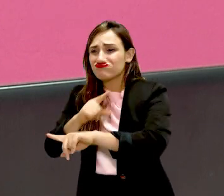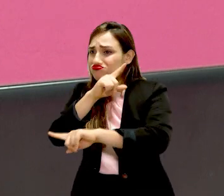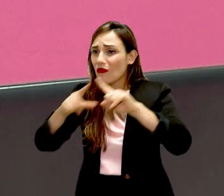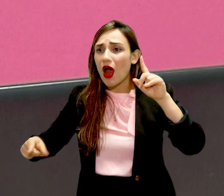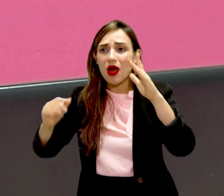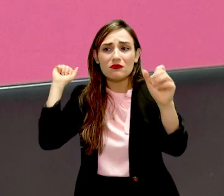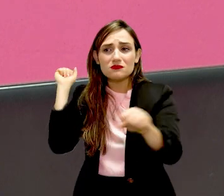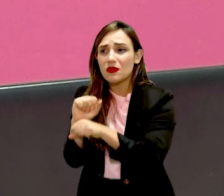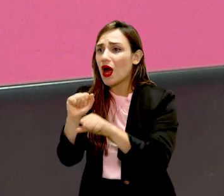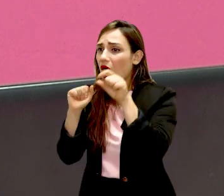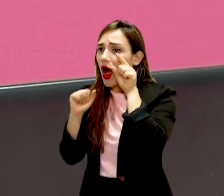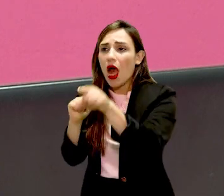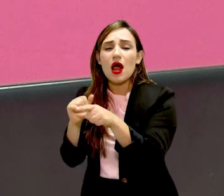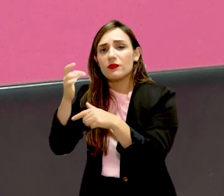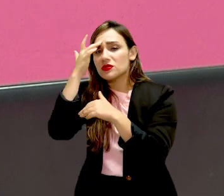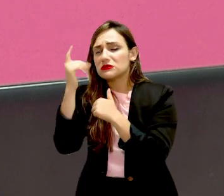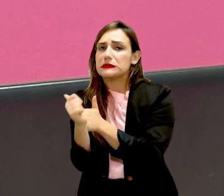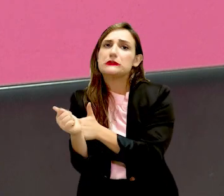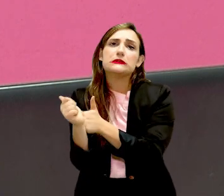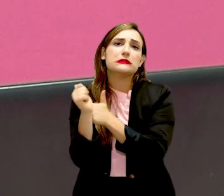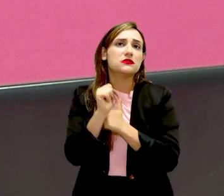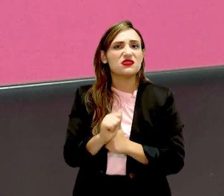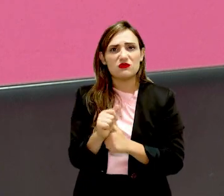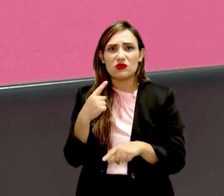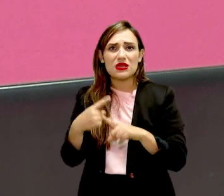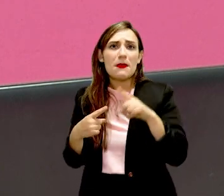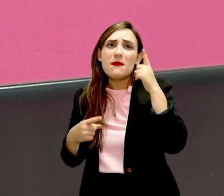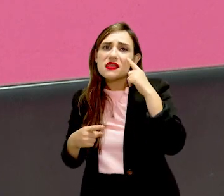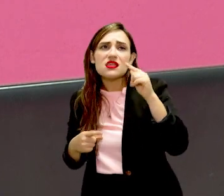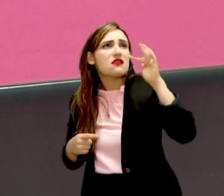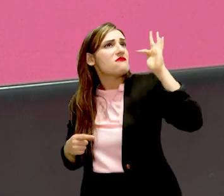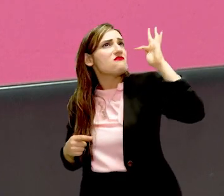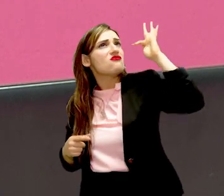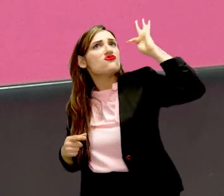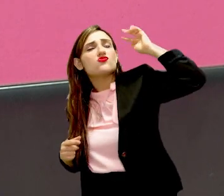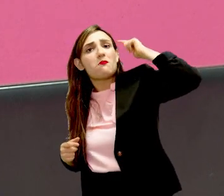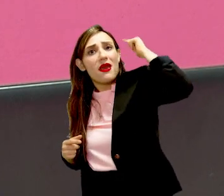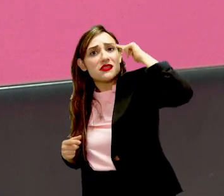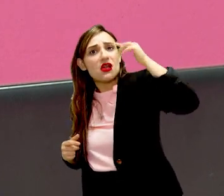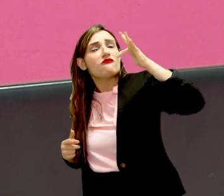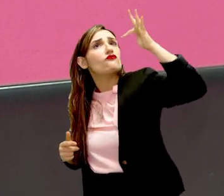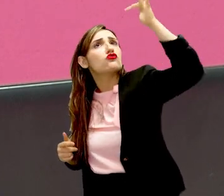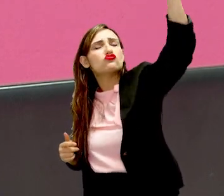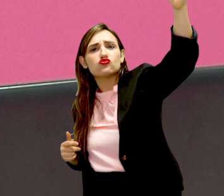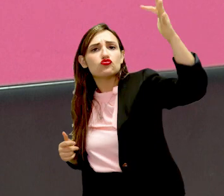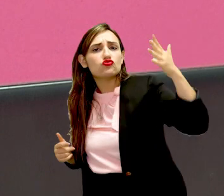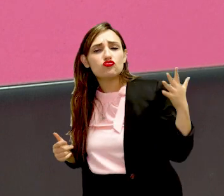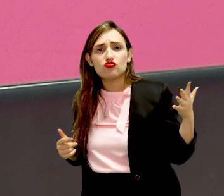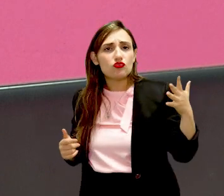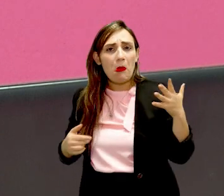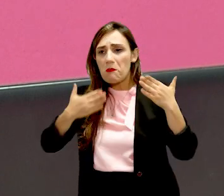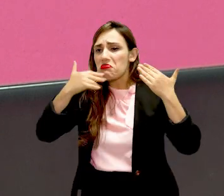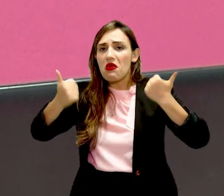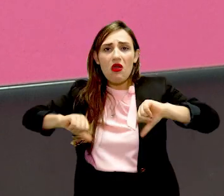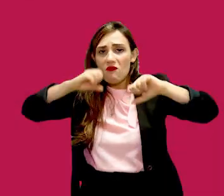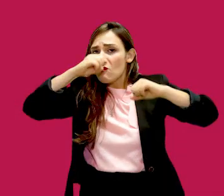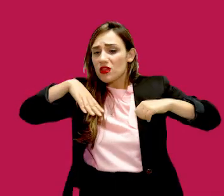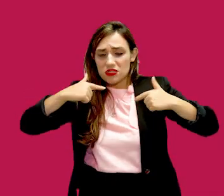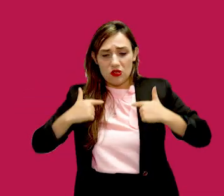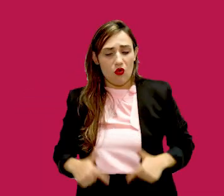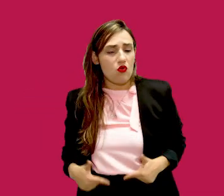uma potencial realmente vítima de agressão que começou, né, num cyberstalking, que começou nas redes